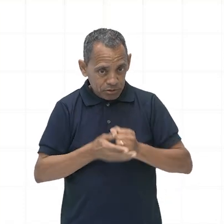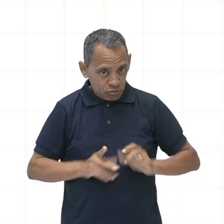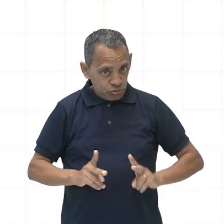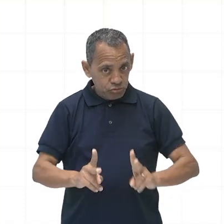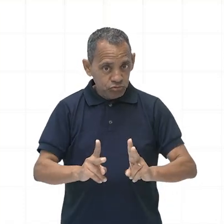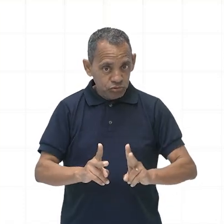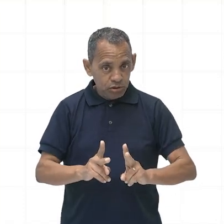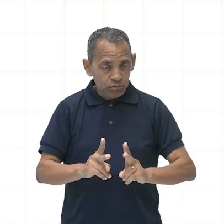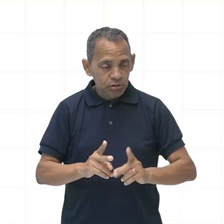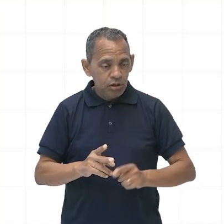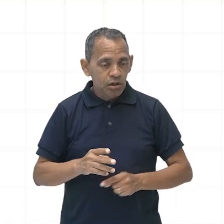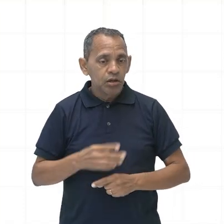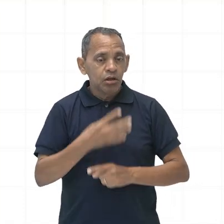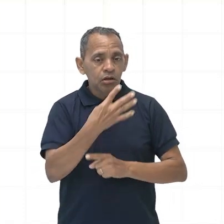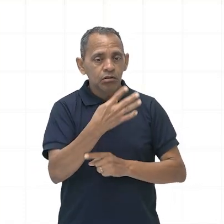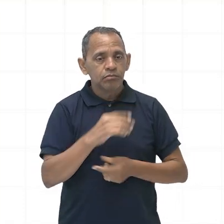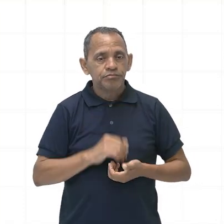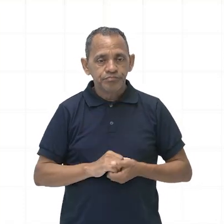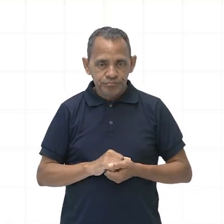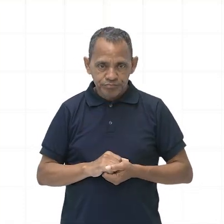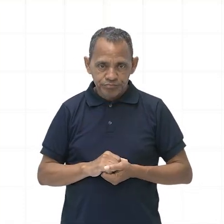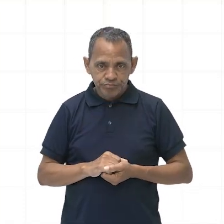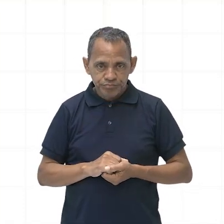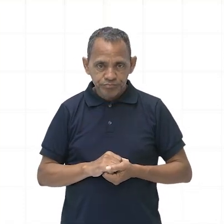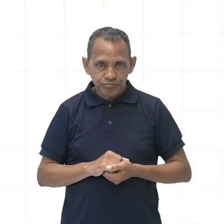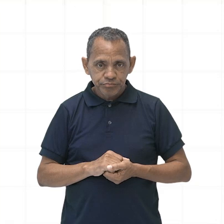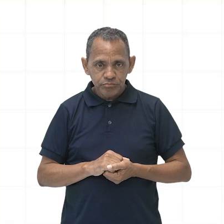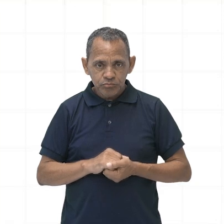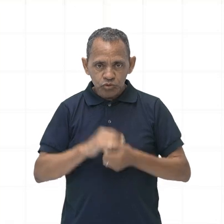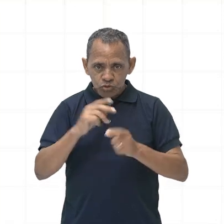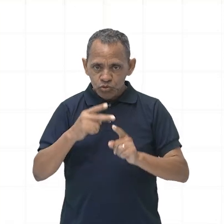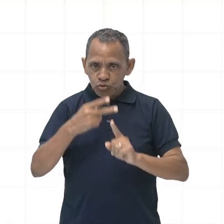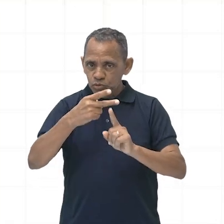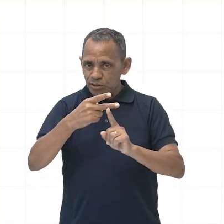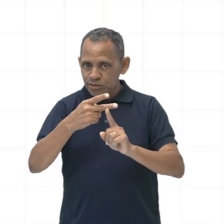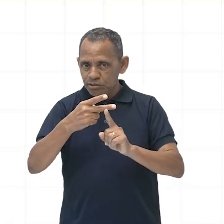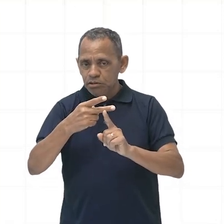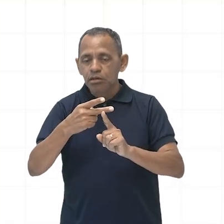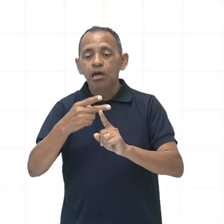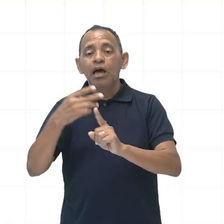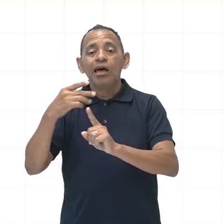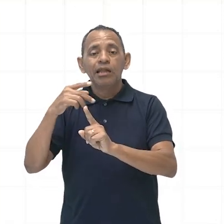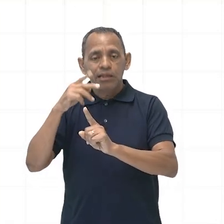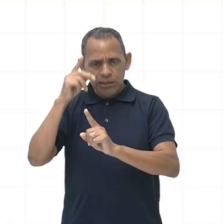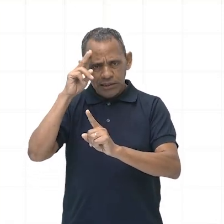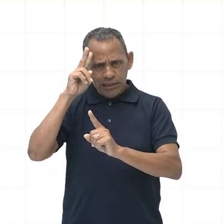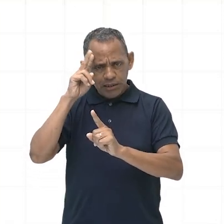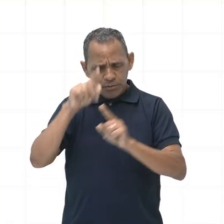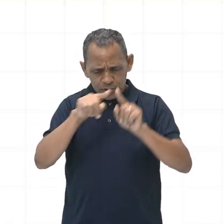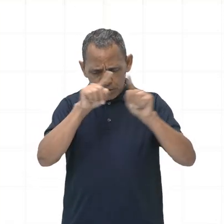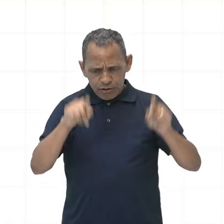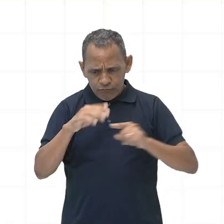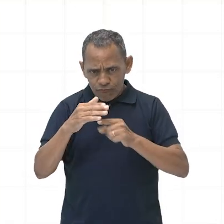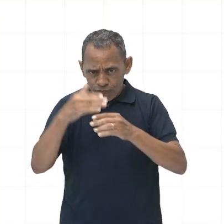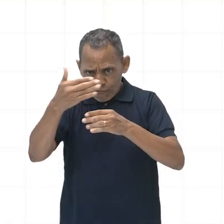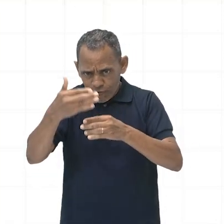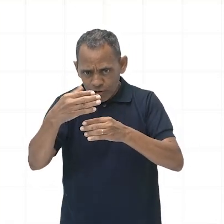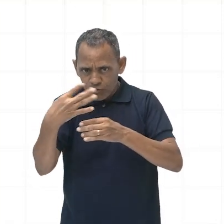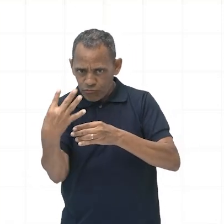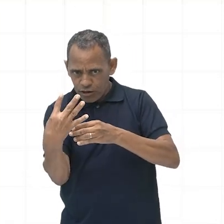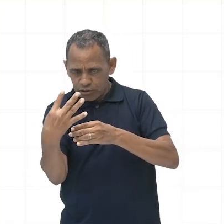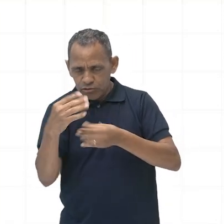aqui 4 vezes, né? Que é o expoente total que está do lado de fora. Então, eu poderia abrir todo